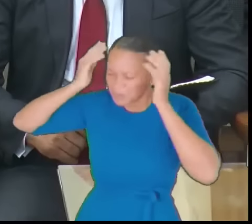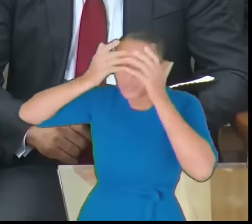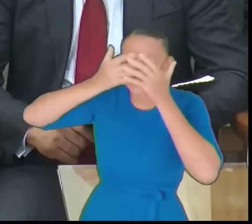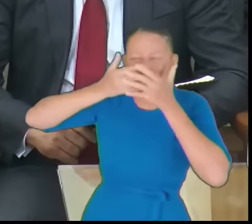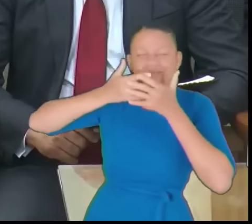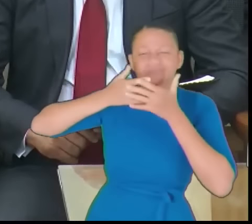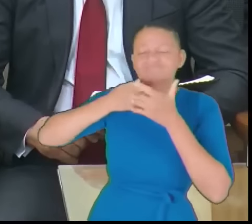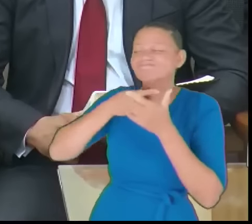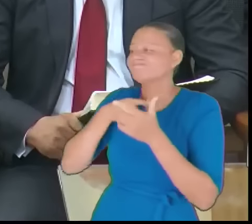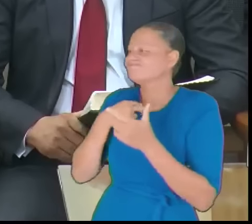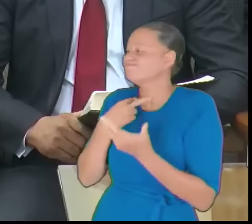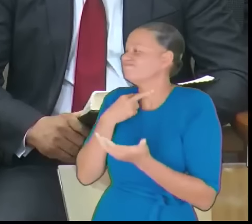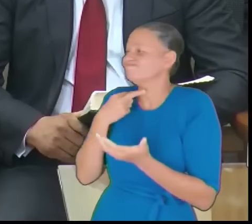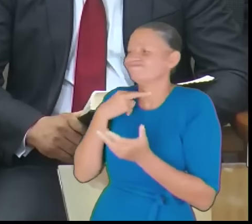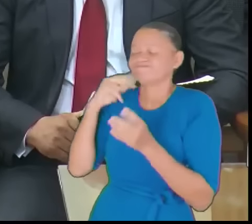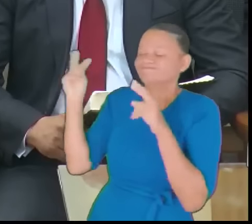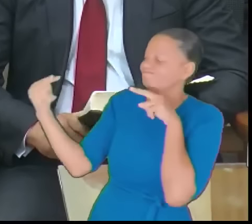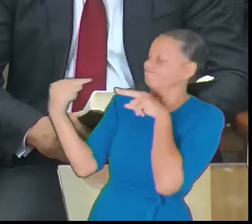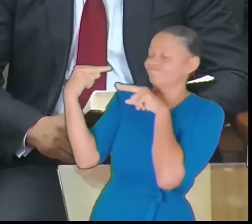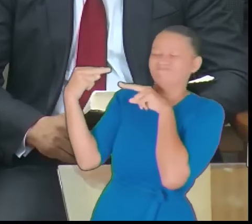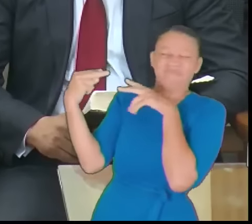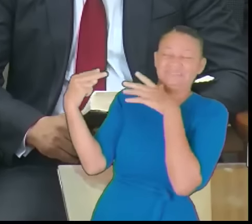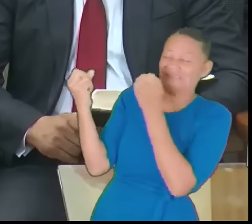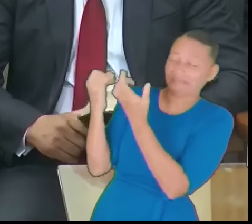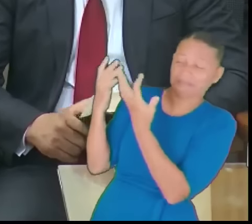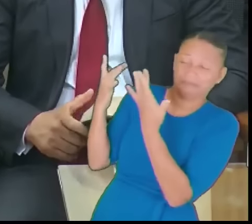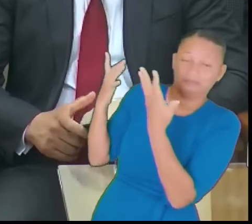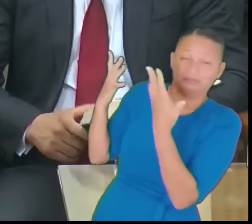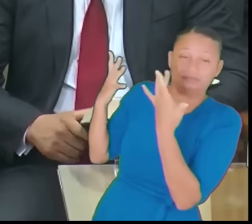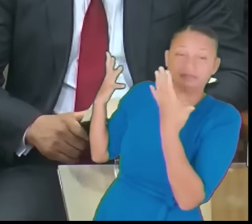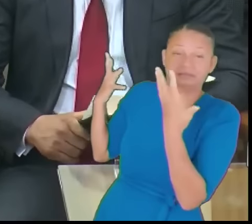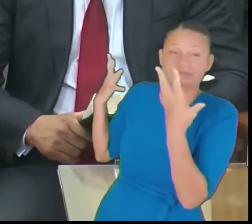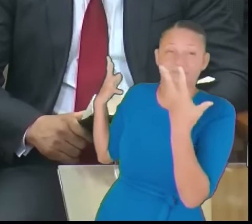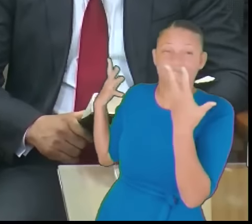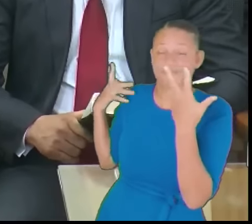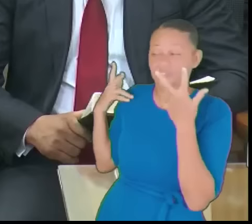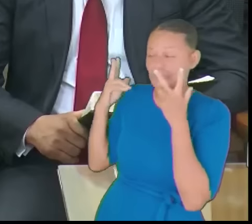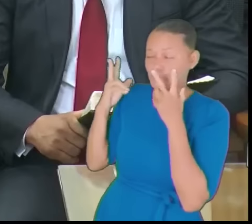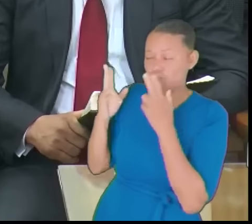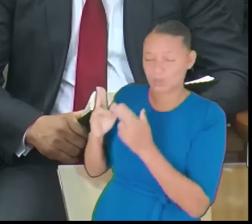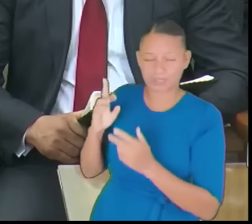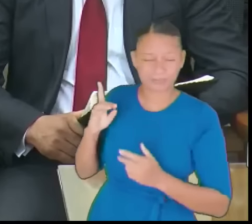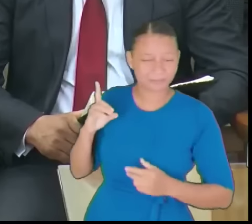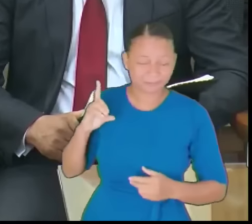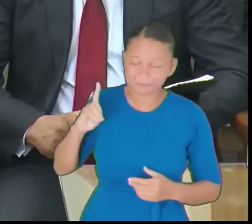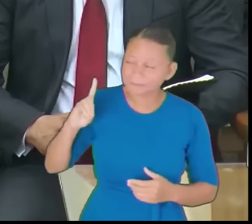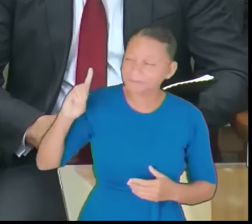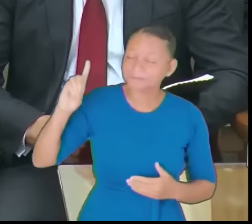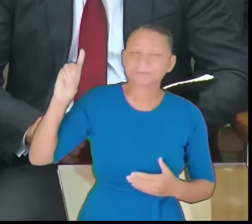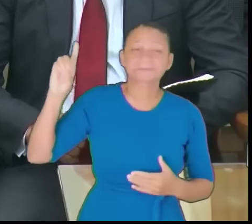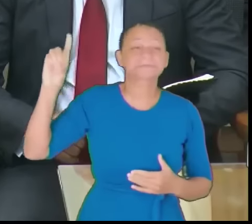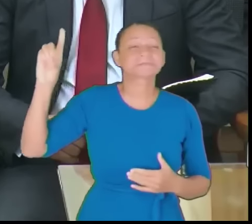não podemos olhar para a sua cara, porque você está parecido com Deus.